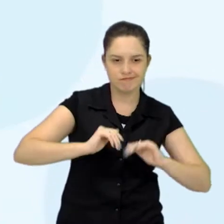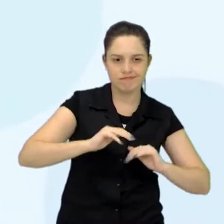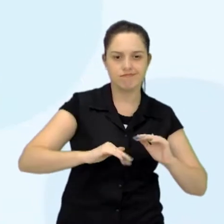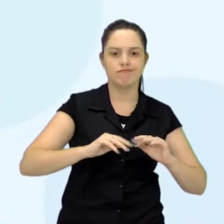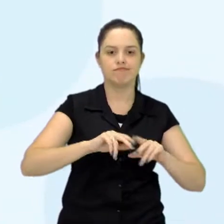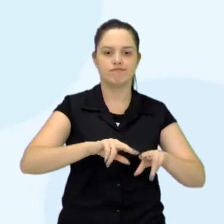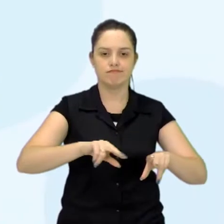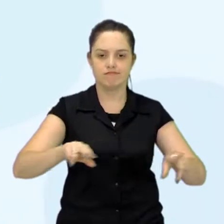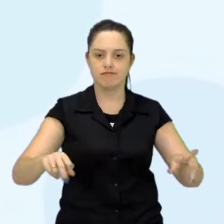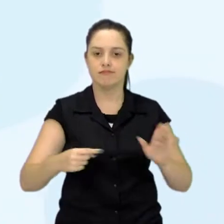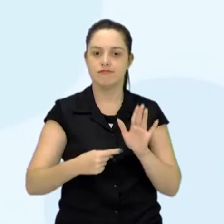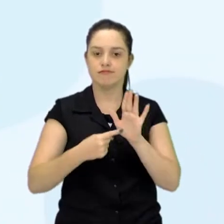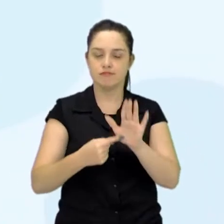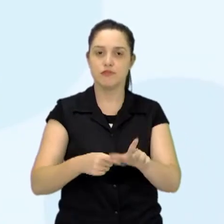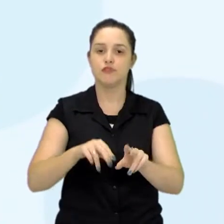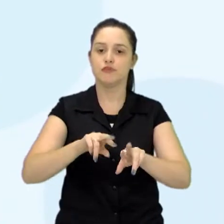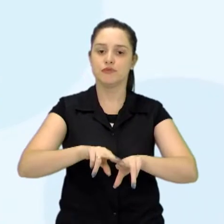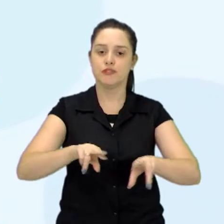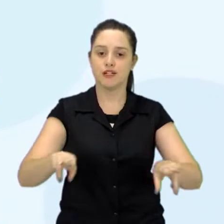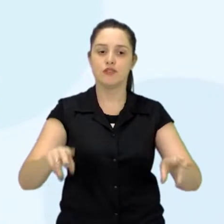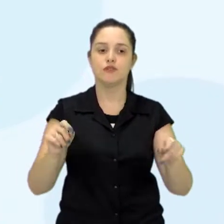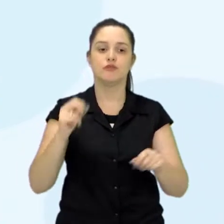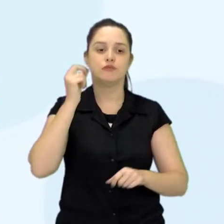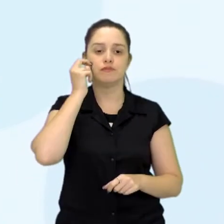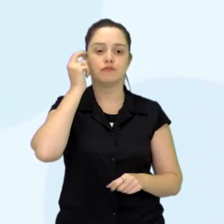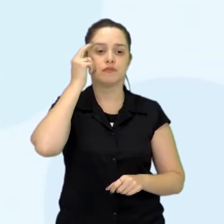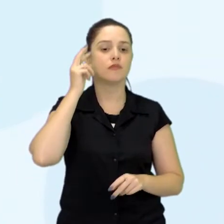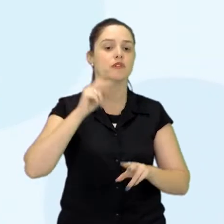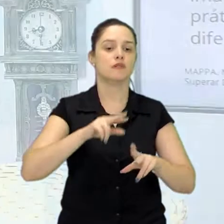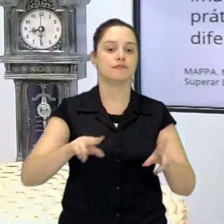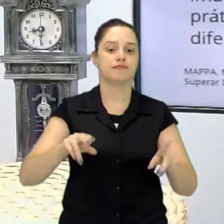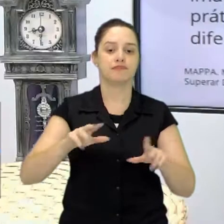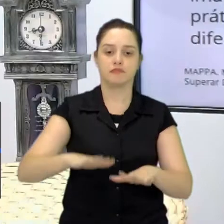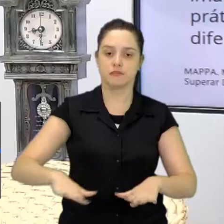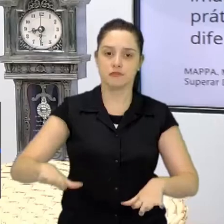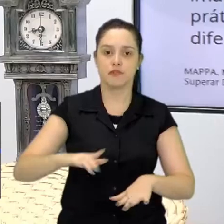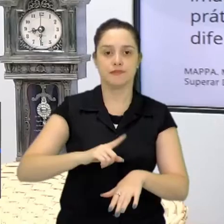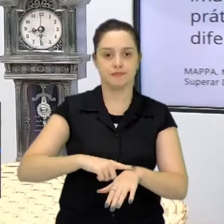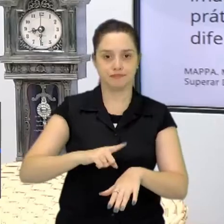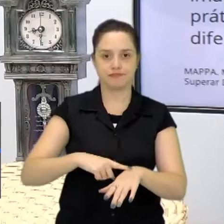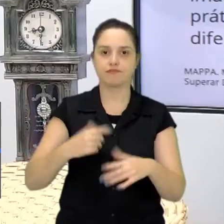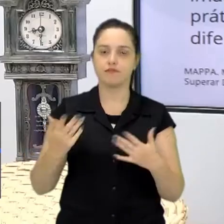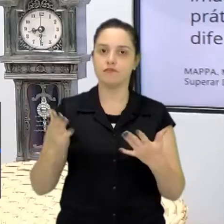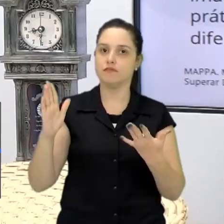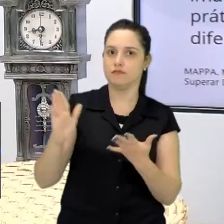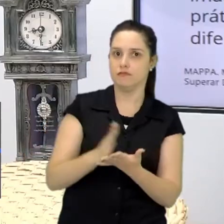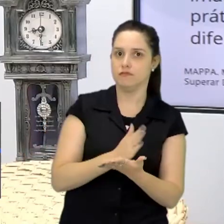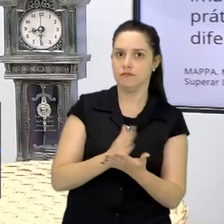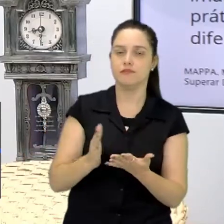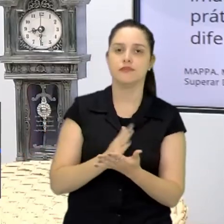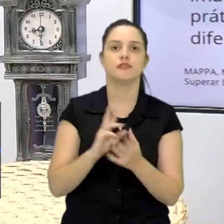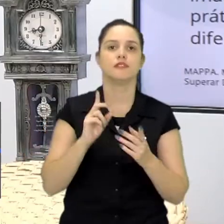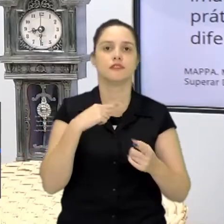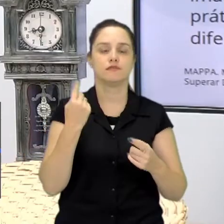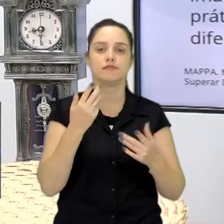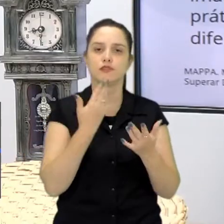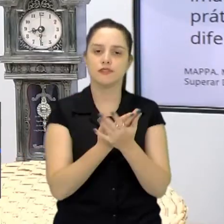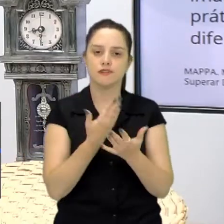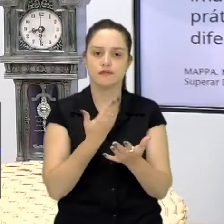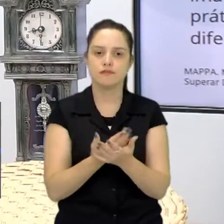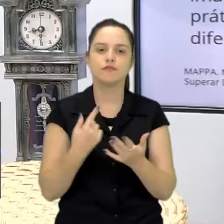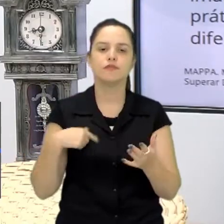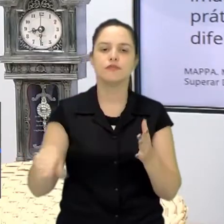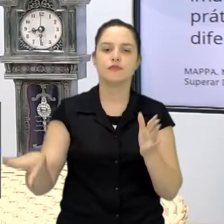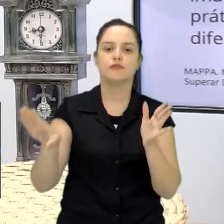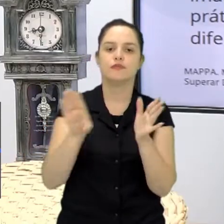diversidade cultural de diferentes sociedades inseridas no tempo e no espaço. Então, olha só, ao longo aqui da nossa aula, né, nós